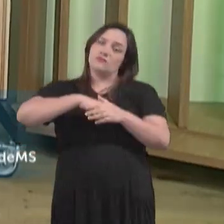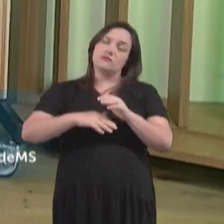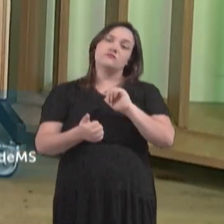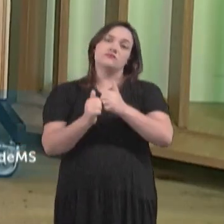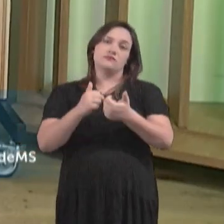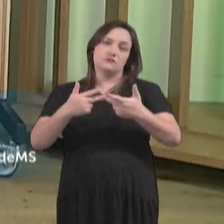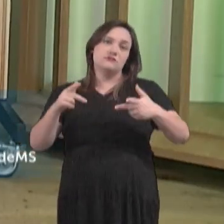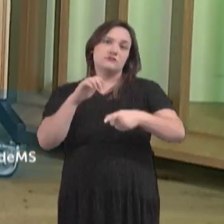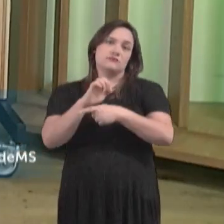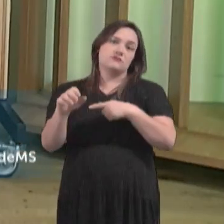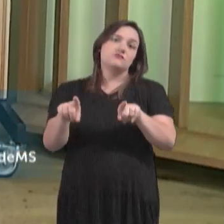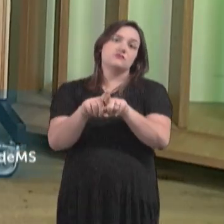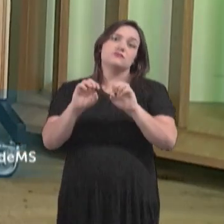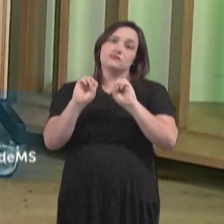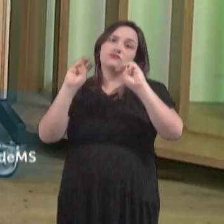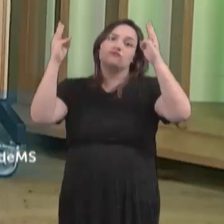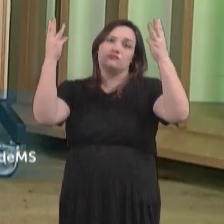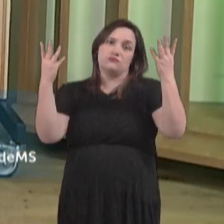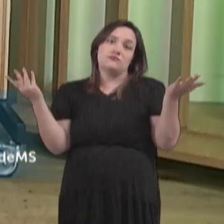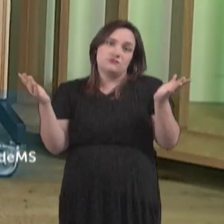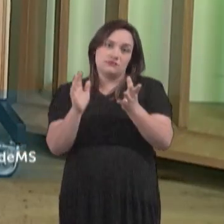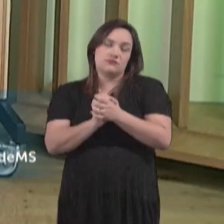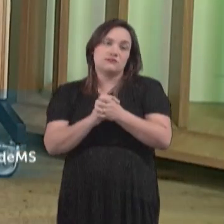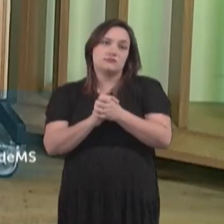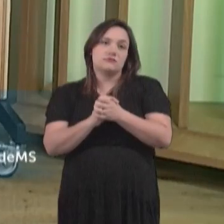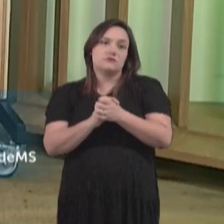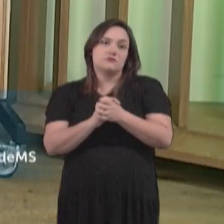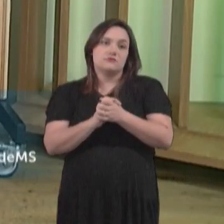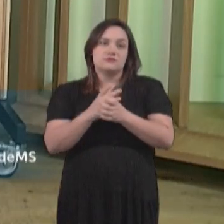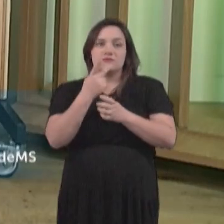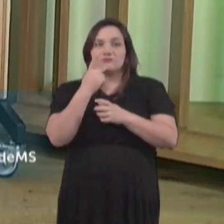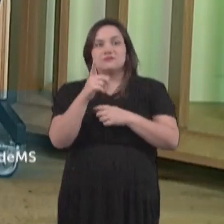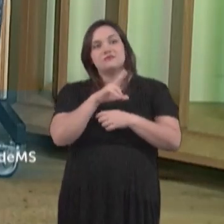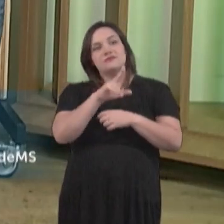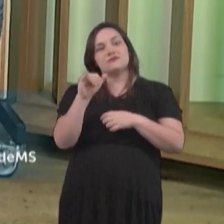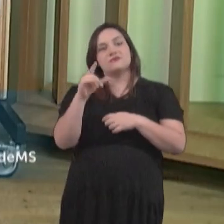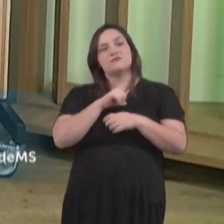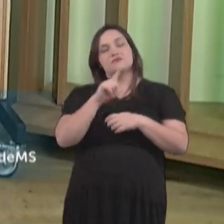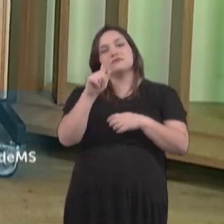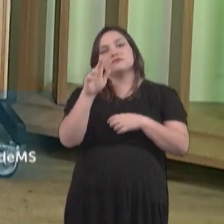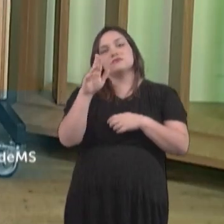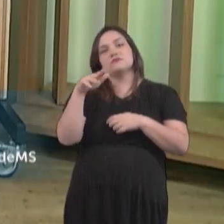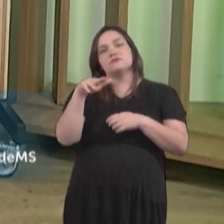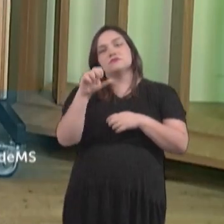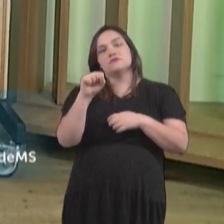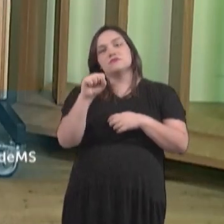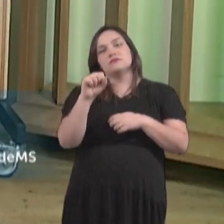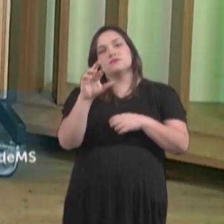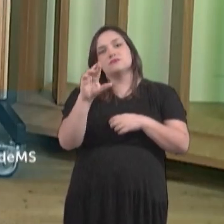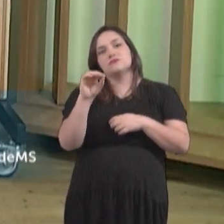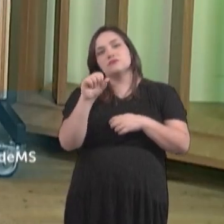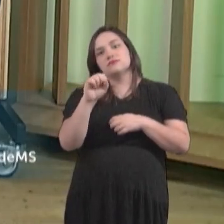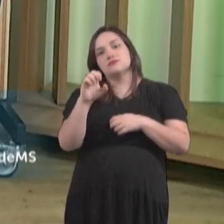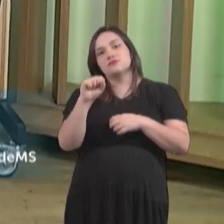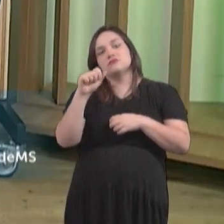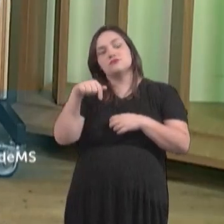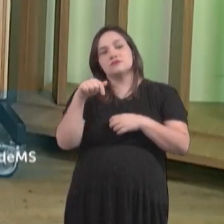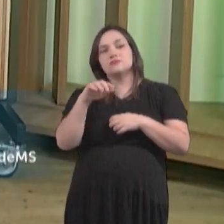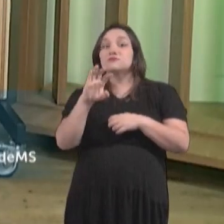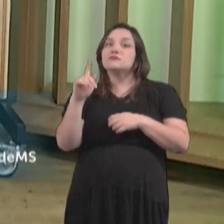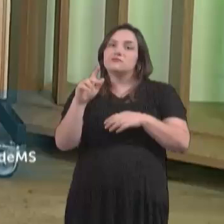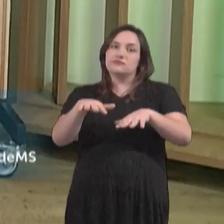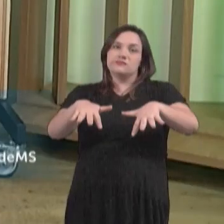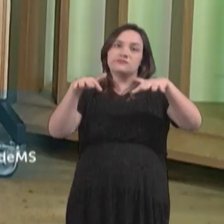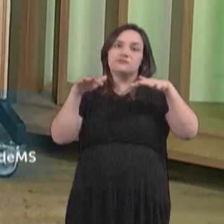estadual, recebendo shows também, né? O pessoal falando que vai ter Guns N' Roses em Cuiabá. Nossa, por que não poderia ter Guns N' Roses aqui em Campo Grande, no Morenão?